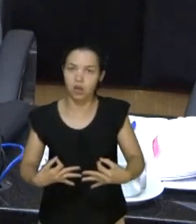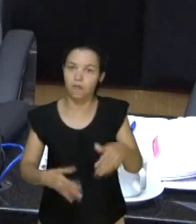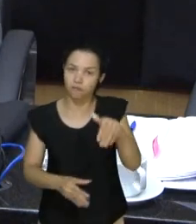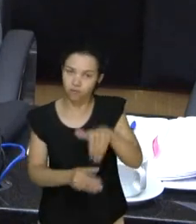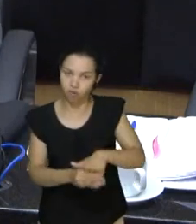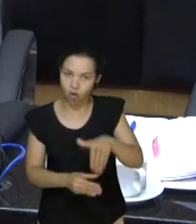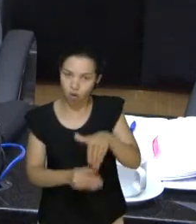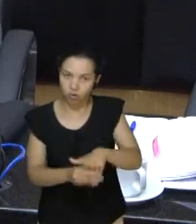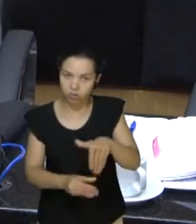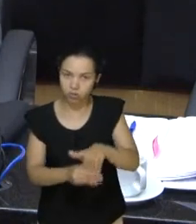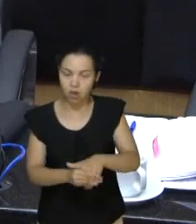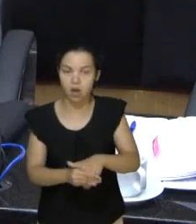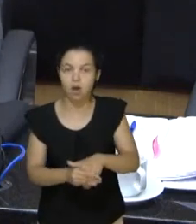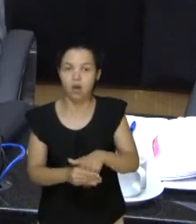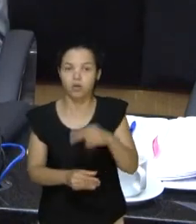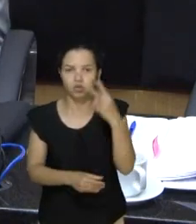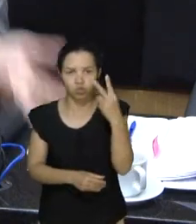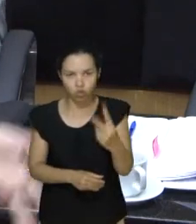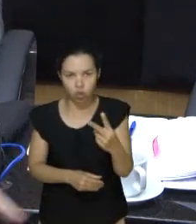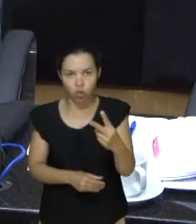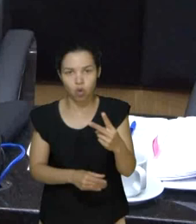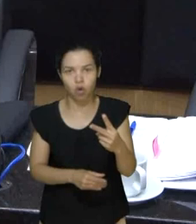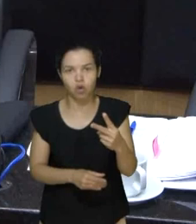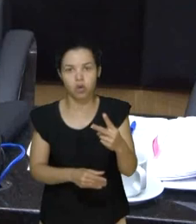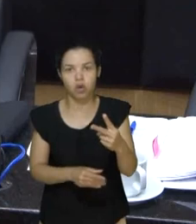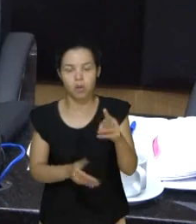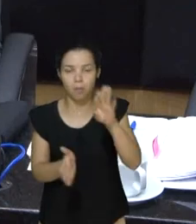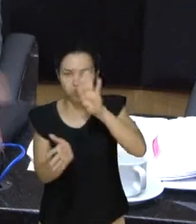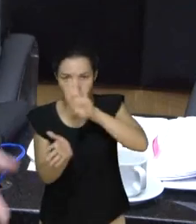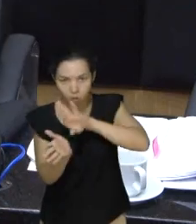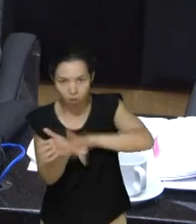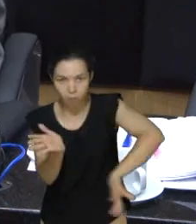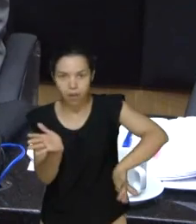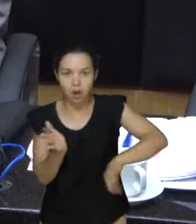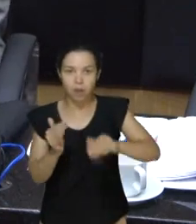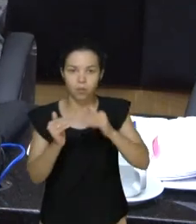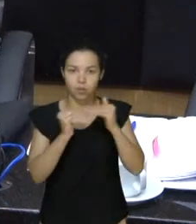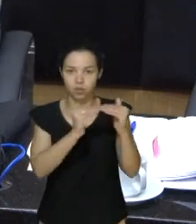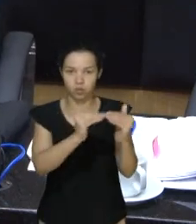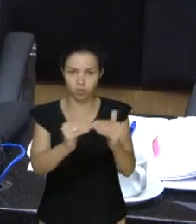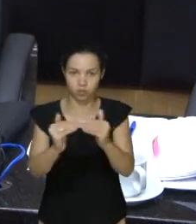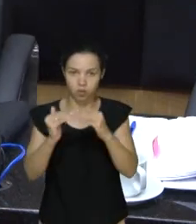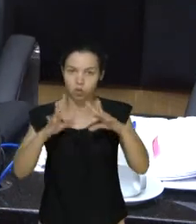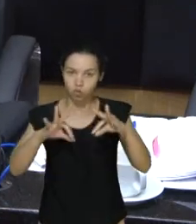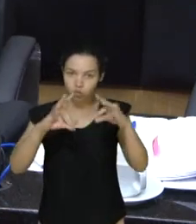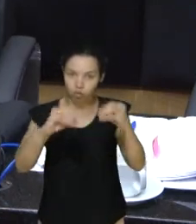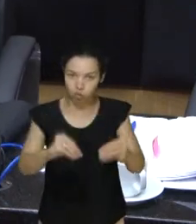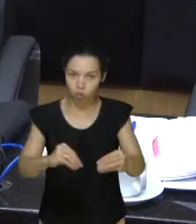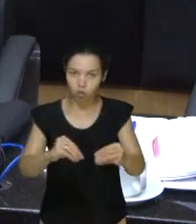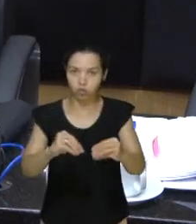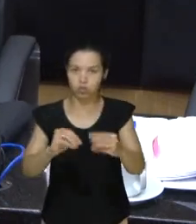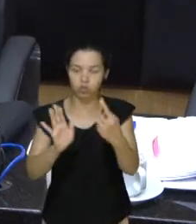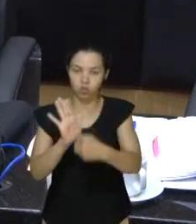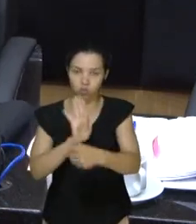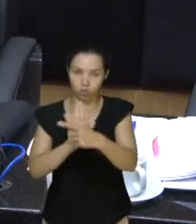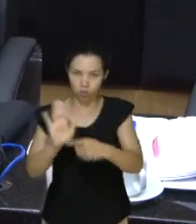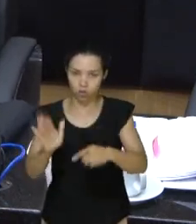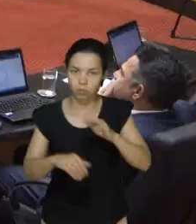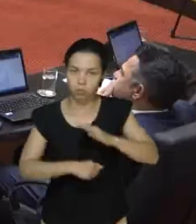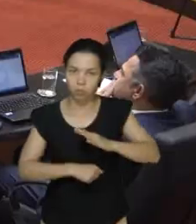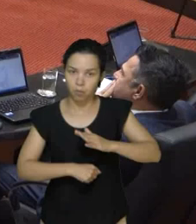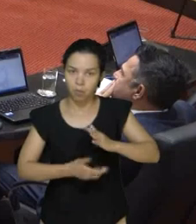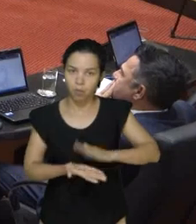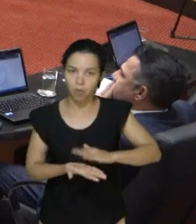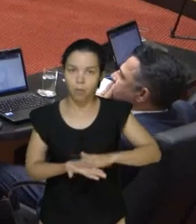votássemos dois, para derrubar por unanimidade todos esses vetos propostos pelo governo do Estado. Obrigado, senhor